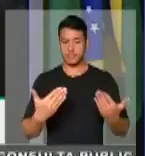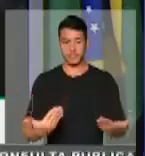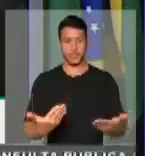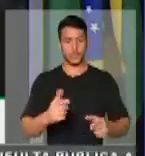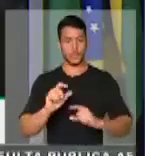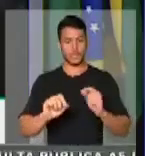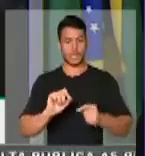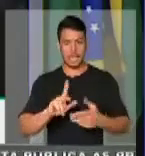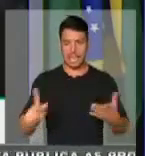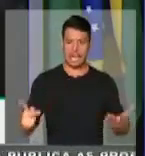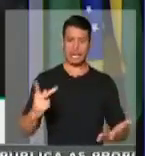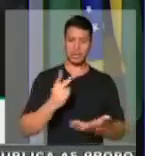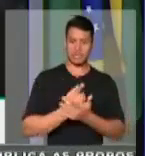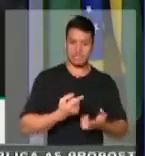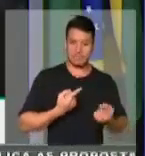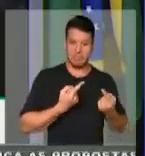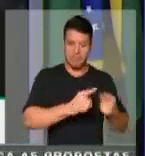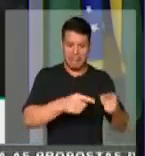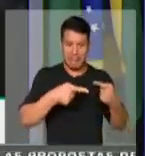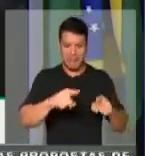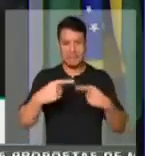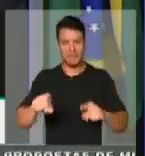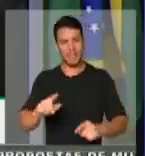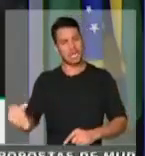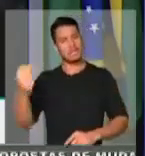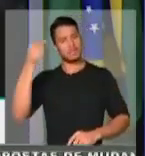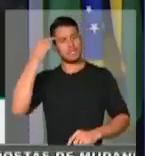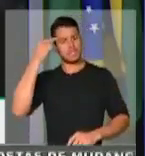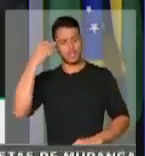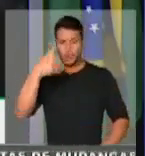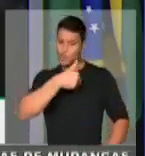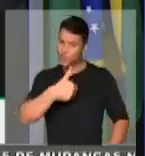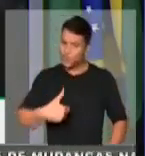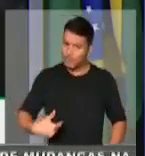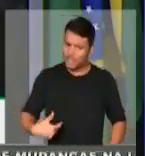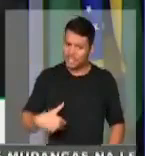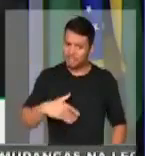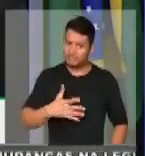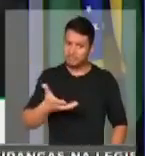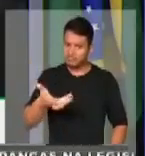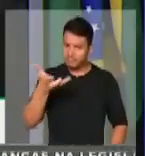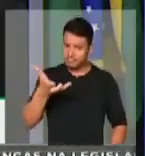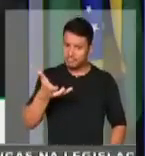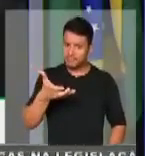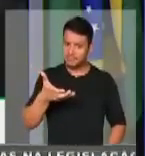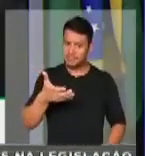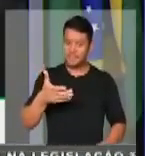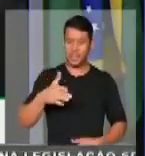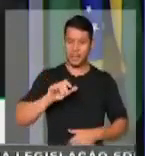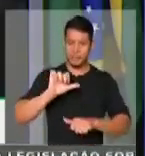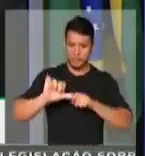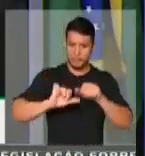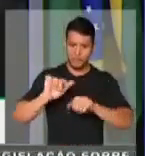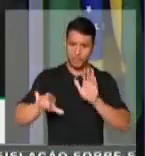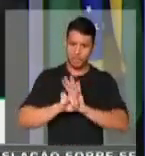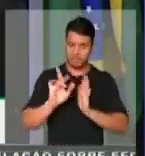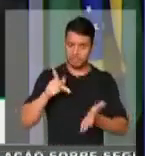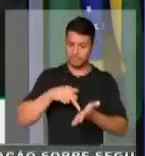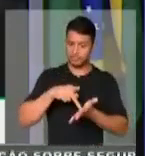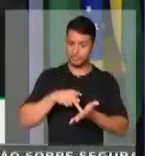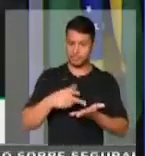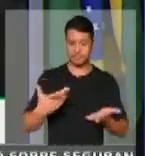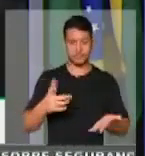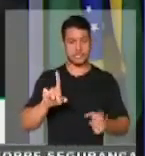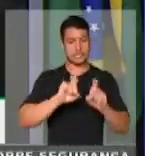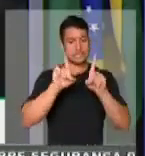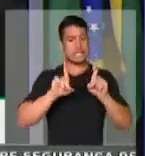como esse nos fazem pensar se o governo está mesmo comprometido com a reforma. Seria intenção do governo enviar as